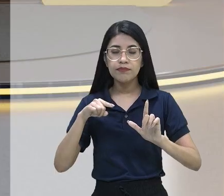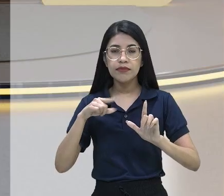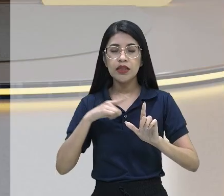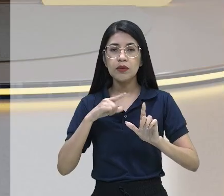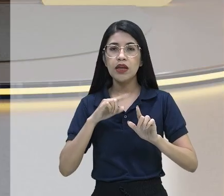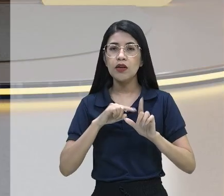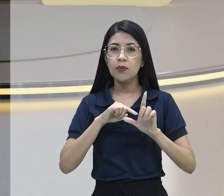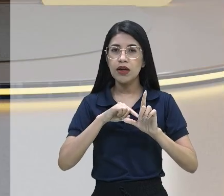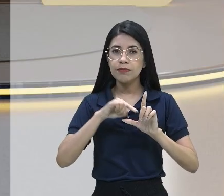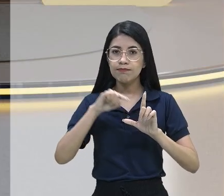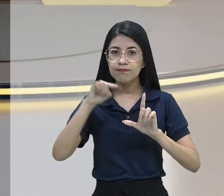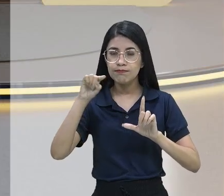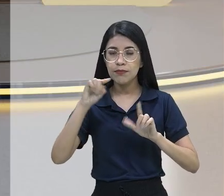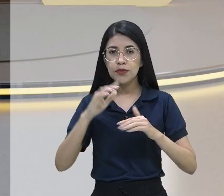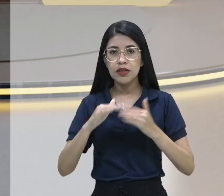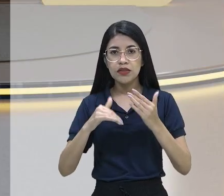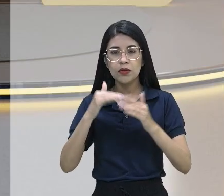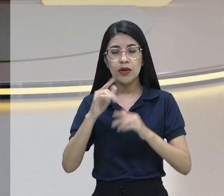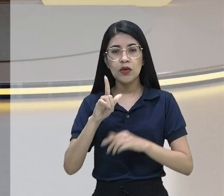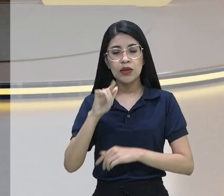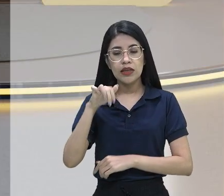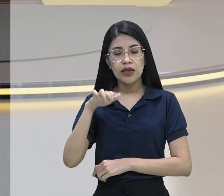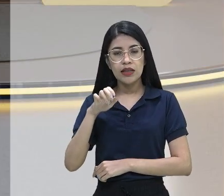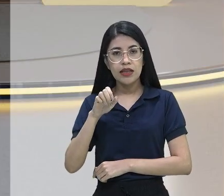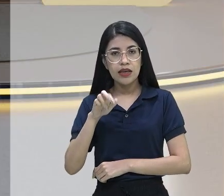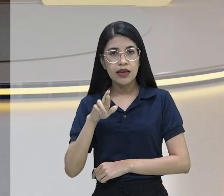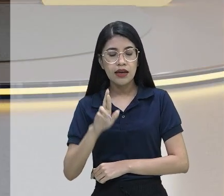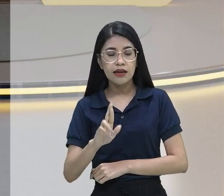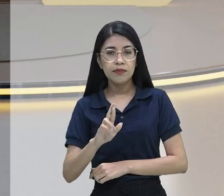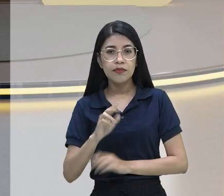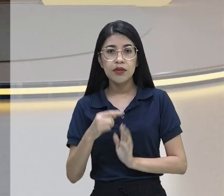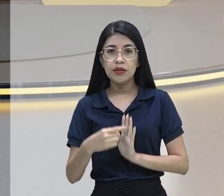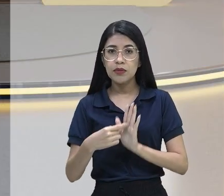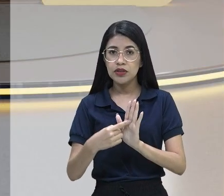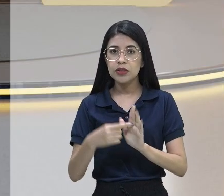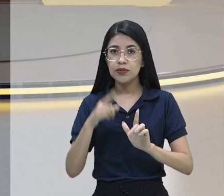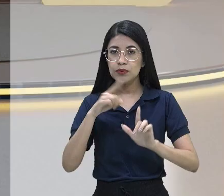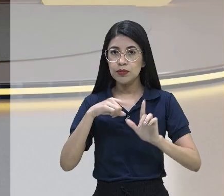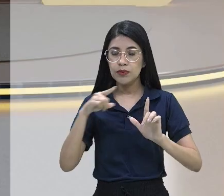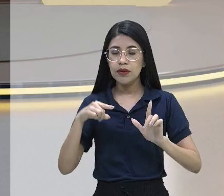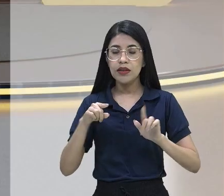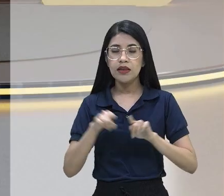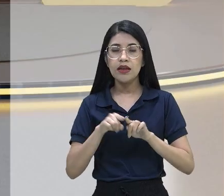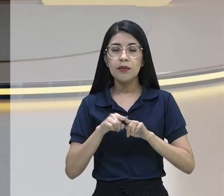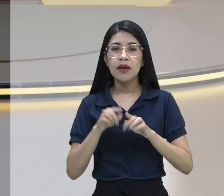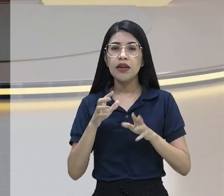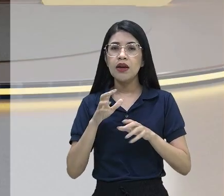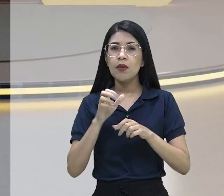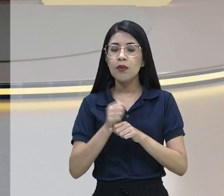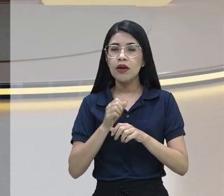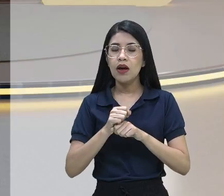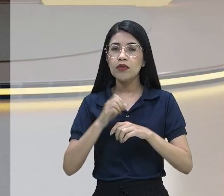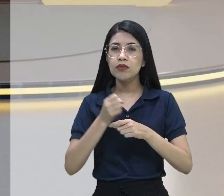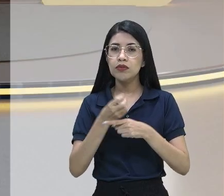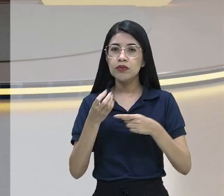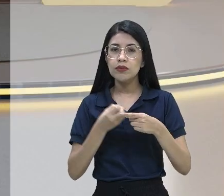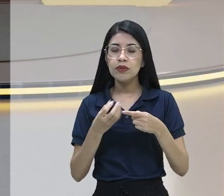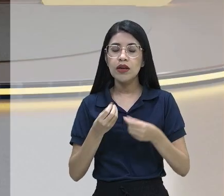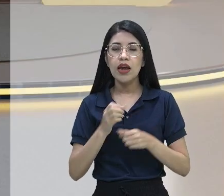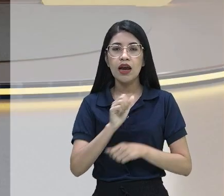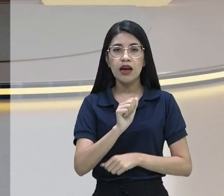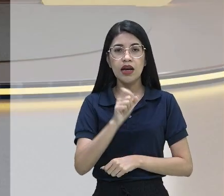crescimento linear, por isso que nós estamos mostrando aqui, e a forma dela algébrica daquele jeito, ax mais b, e